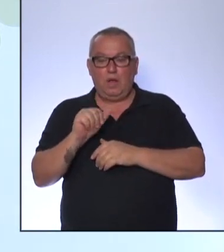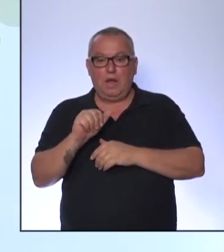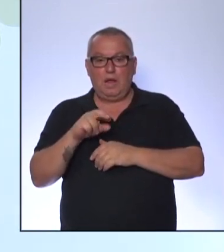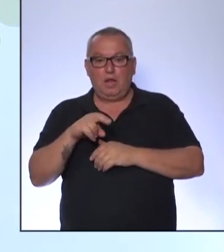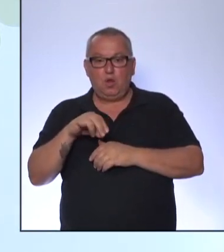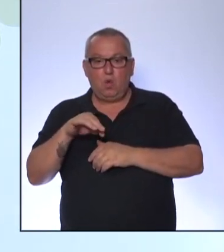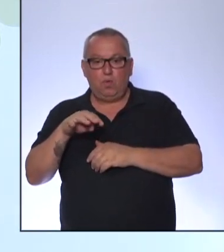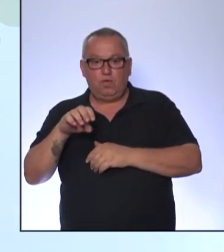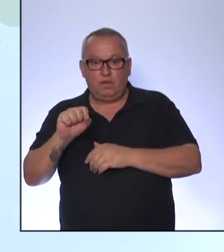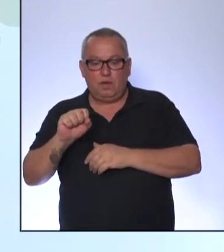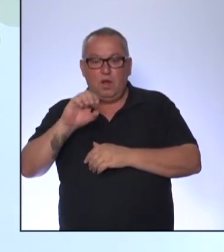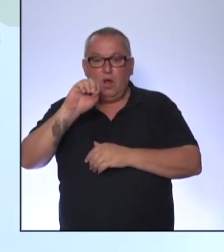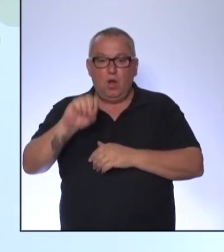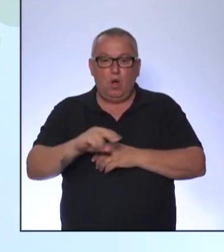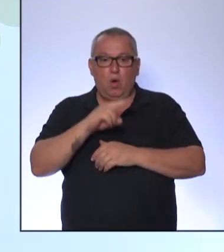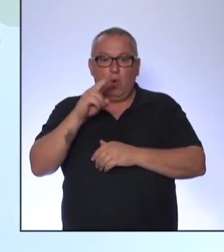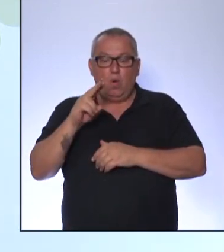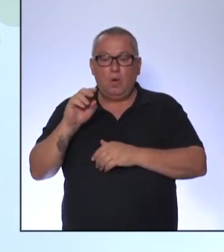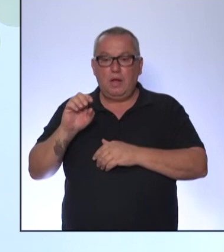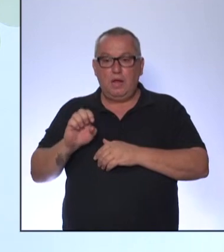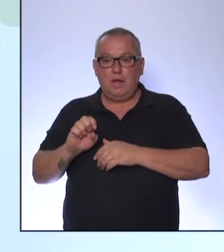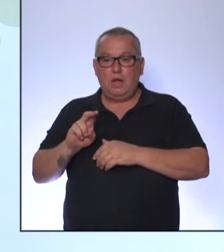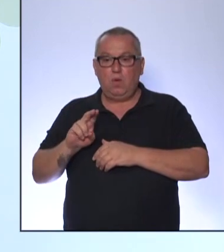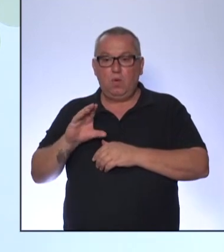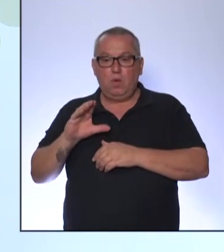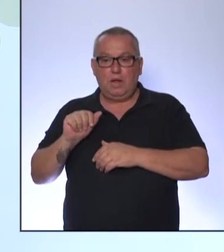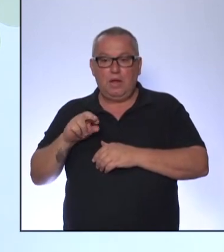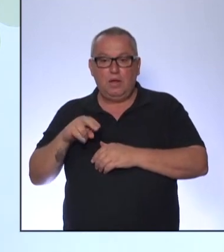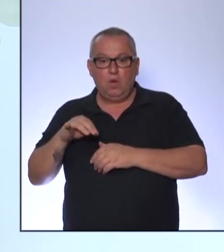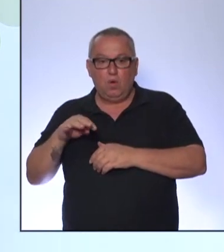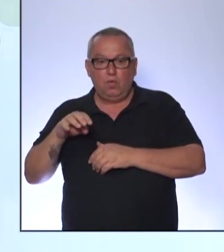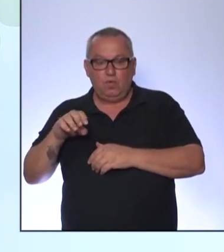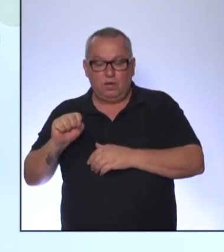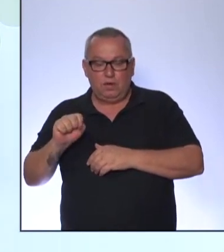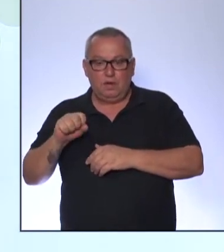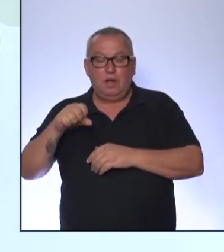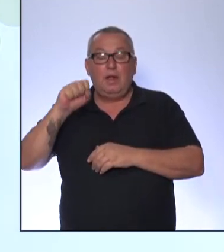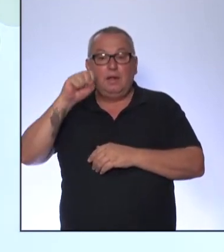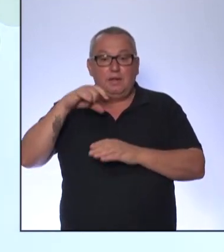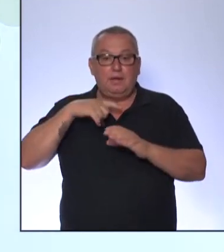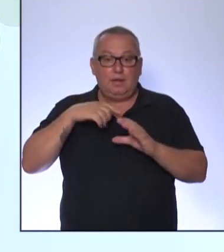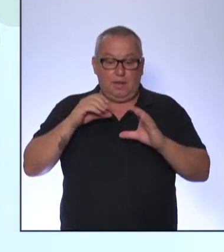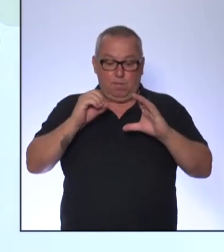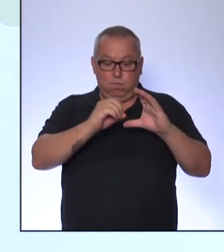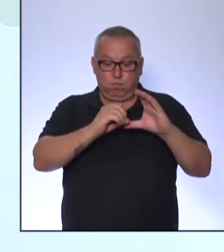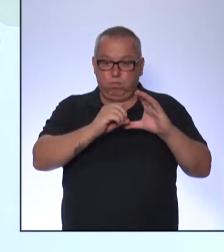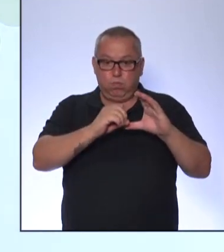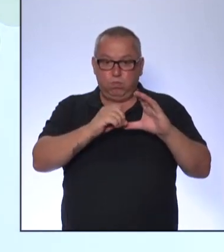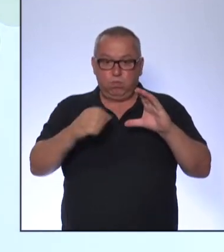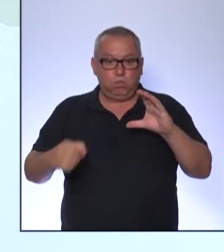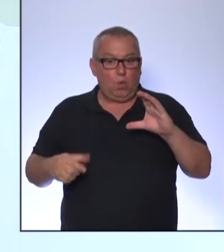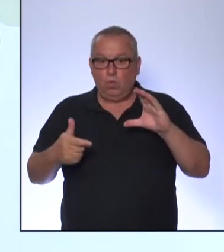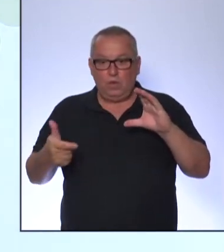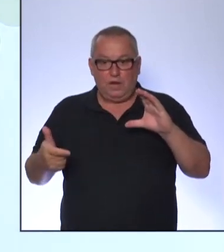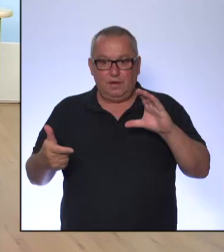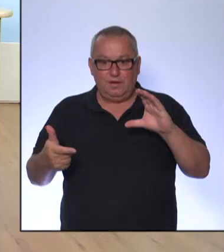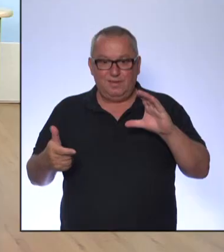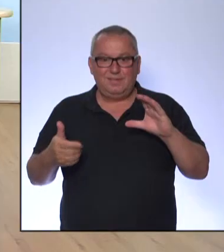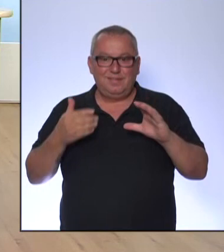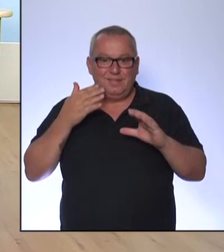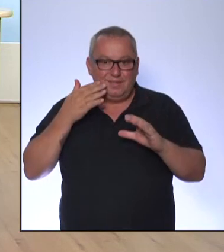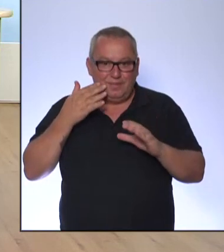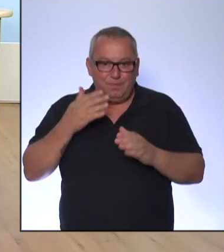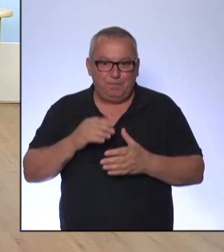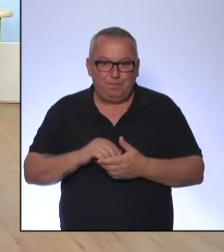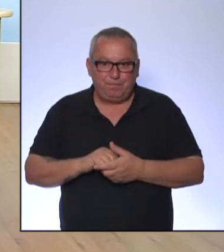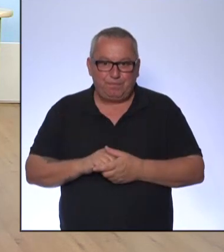seres eucariontes. Isso vai depender do tipo celular dele, se ele apresenta ou não essa região nuclear. Até aí, tudo bem? Alguma dúvida, Gi?